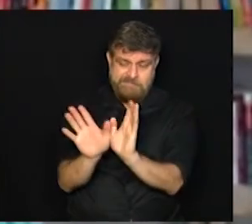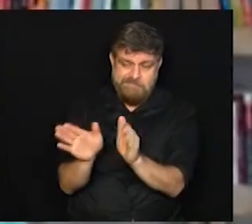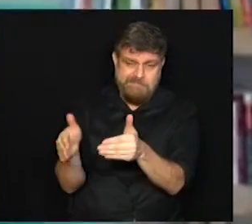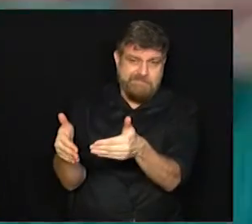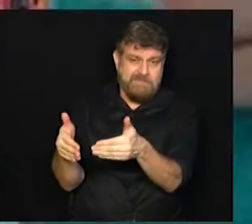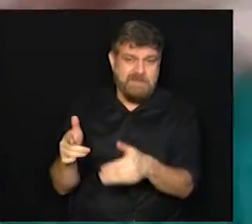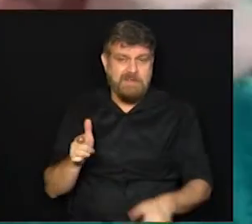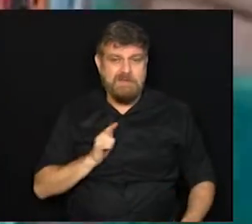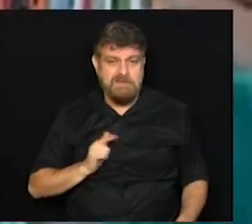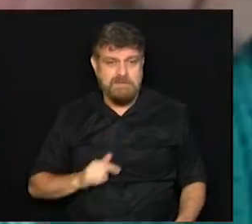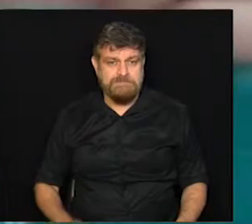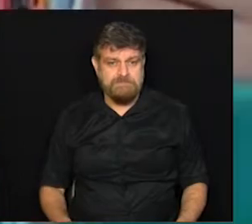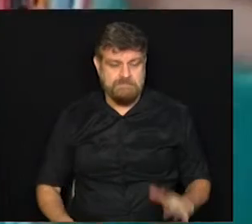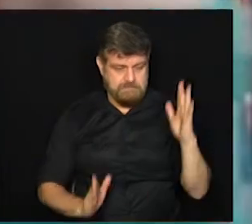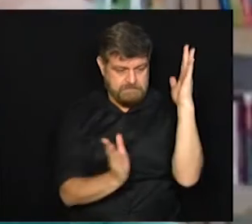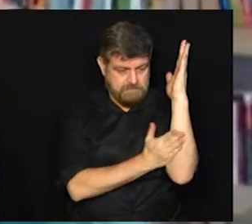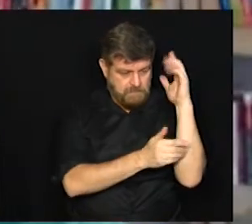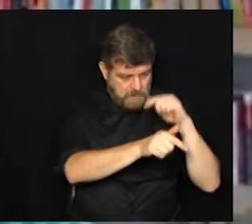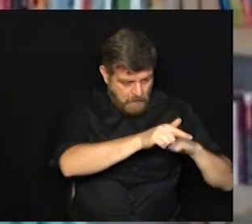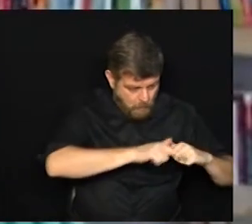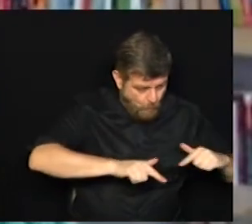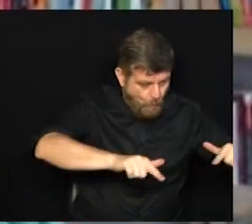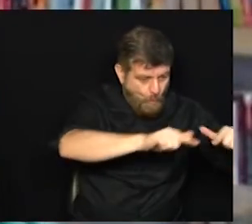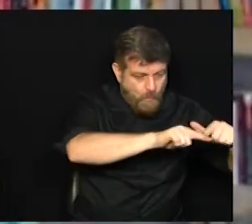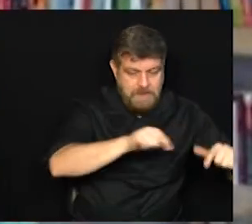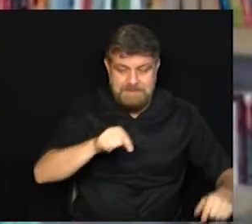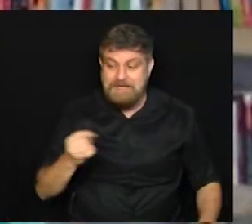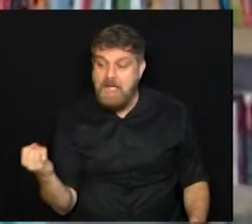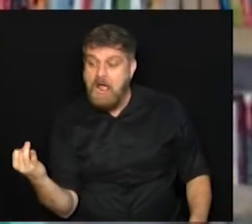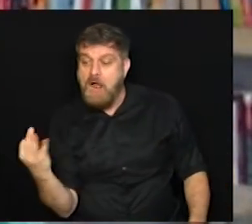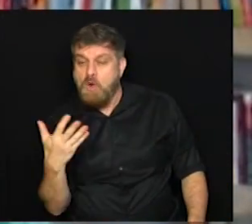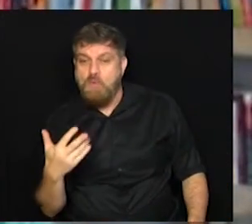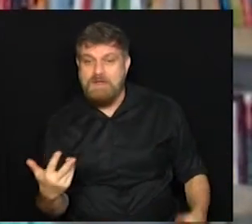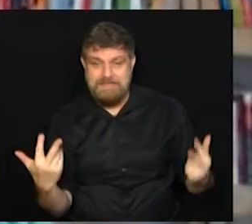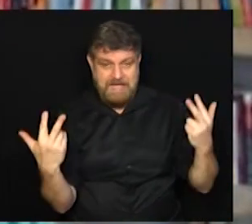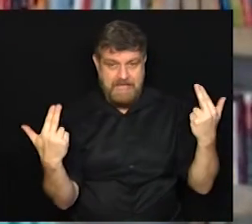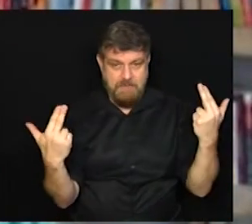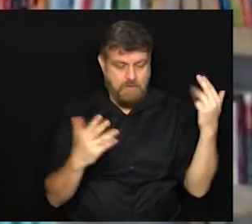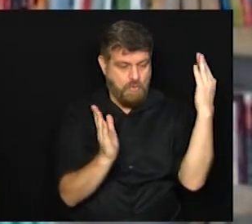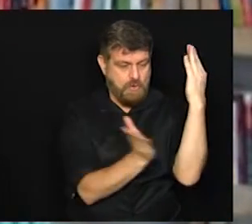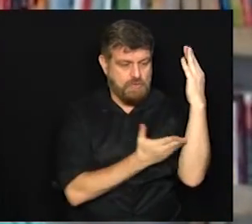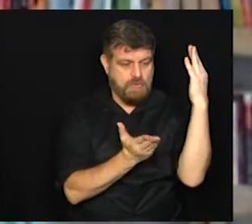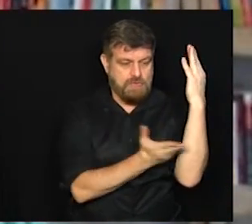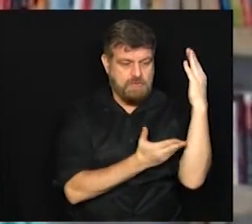A compensação ela precisa ter uma equivalência do ponto de vista aí da